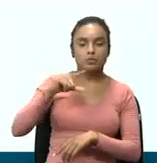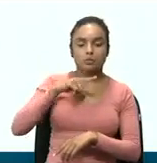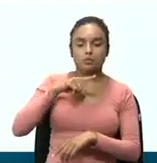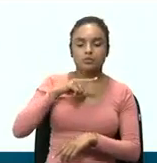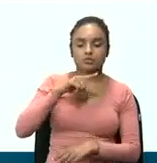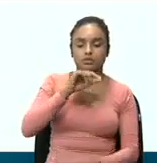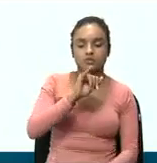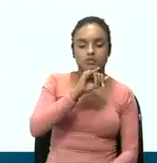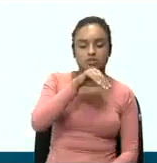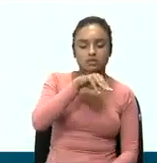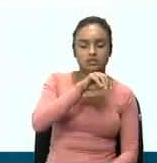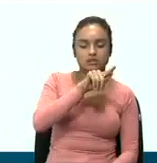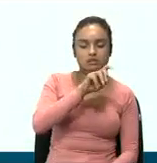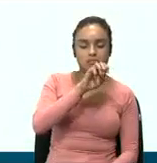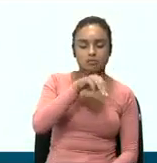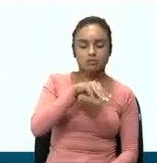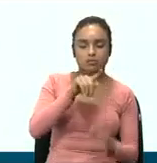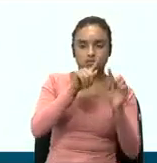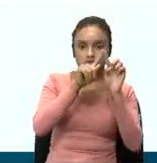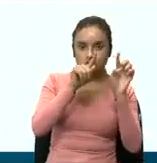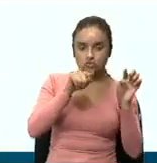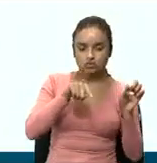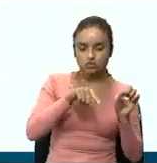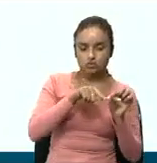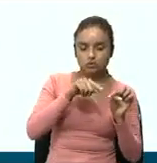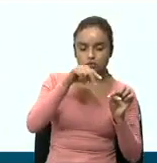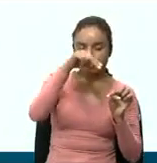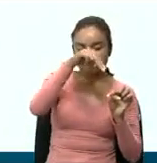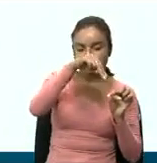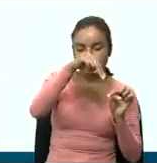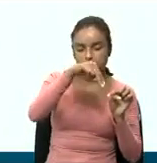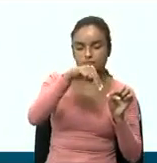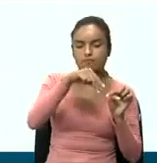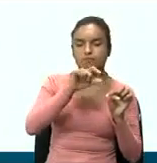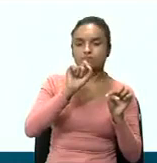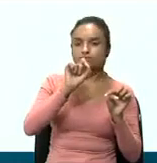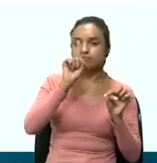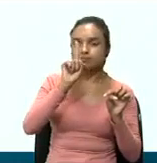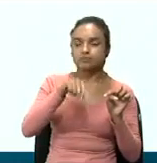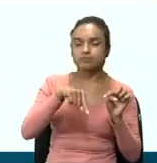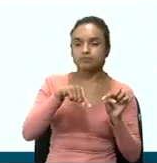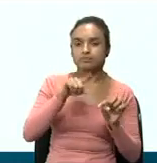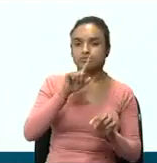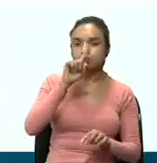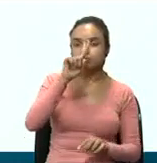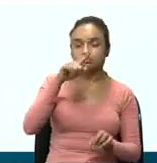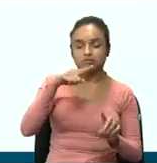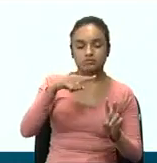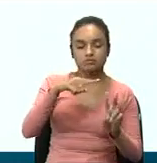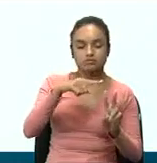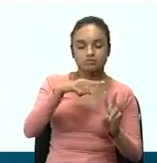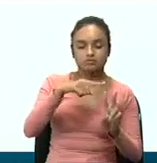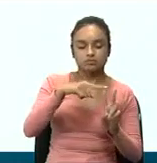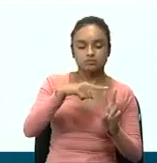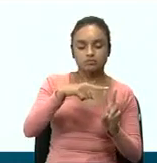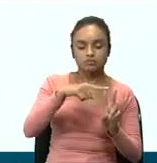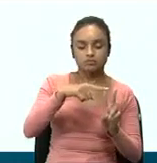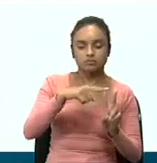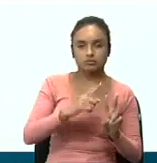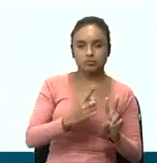Então, no lugar da imagem de n, eu tenho 1 sobre raiz de